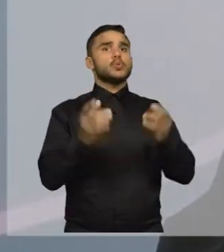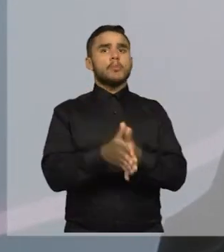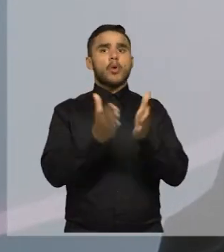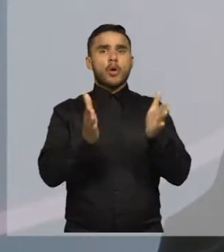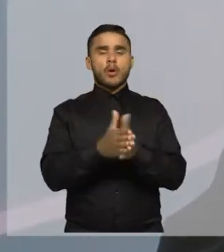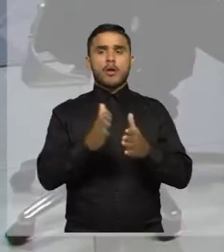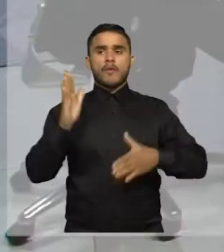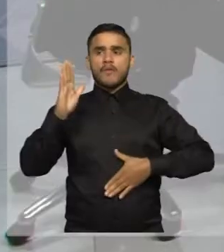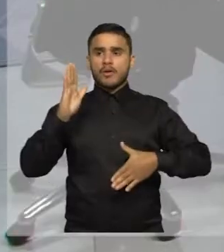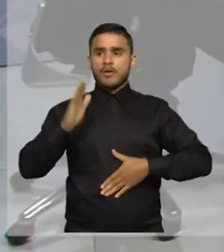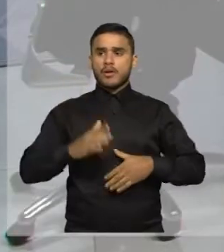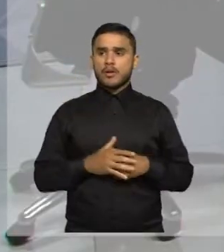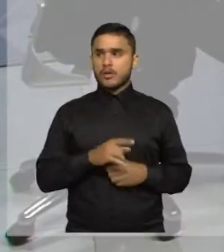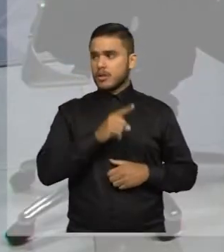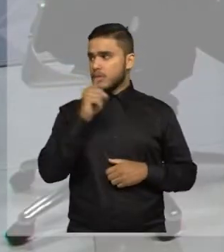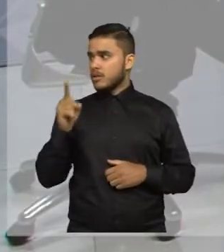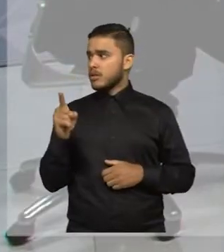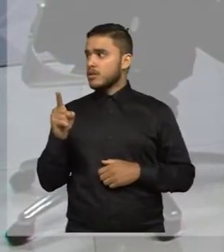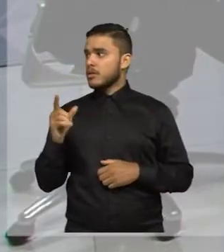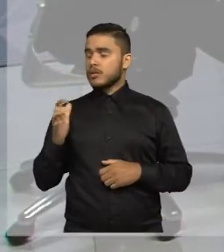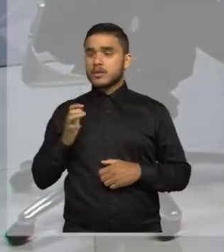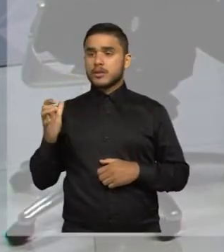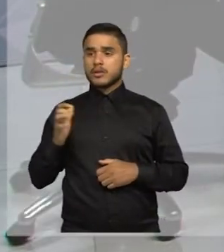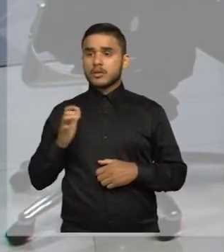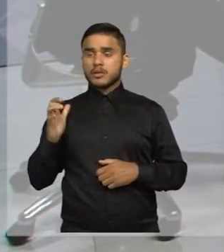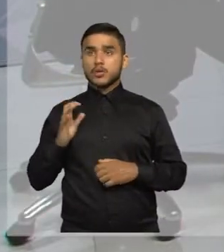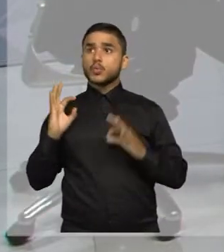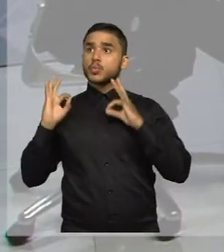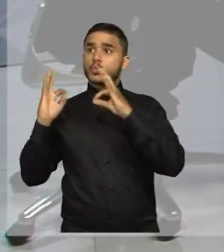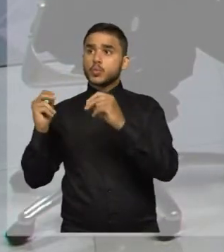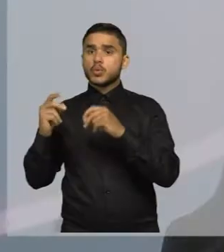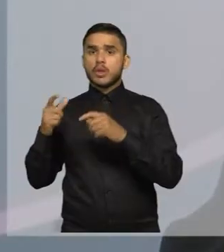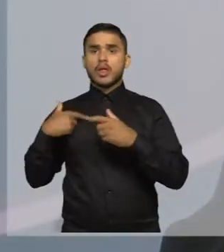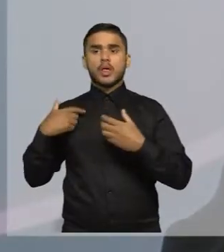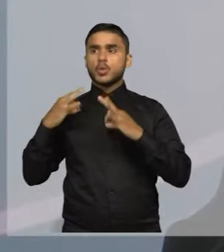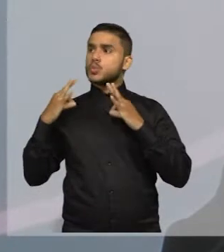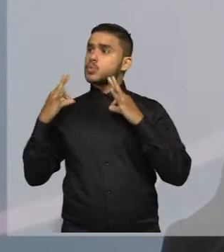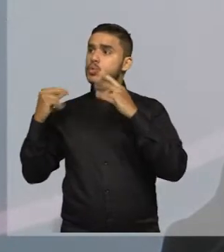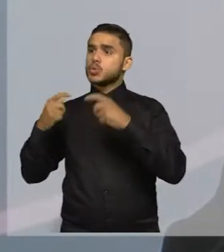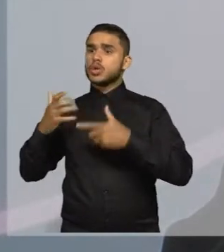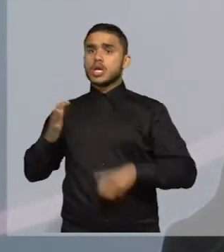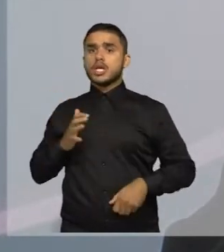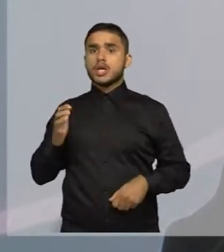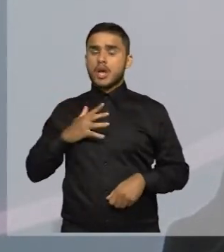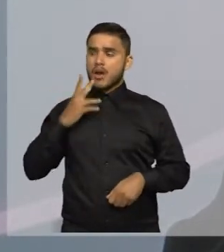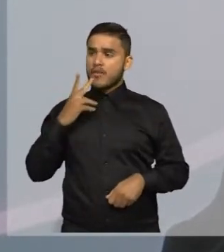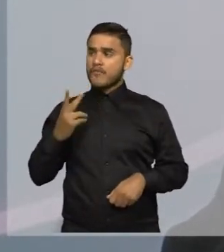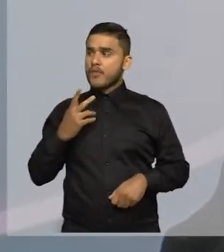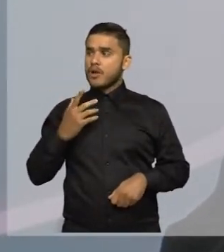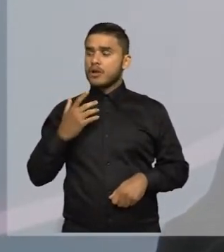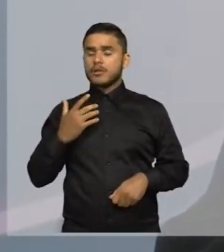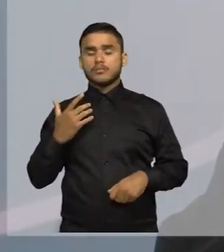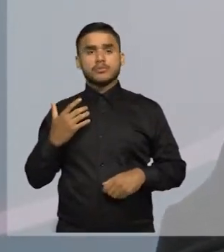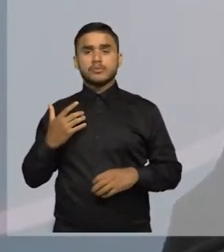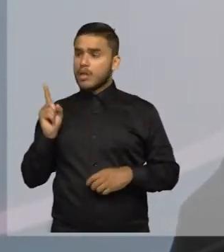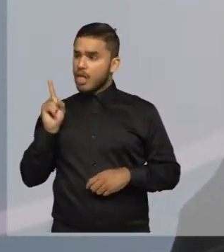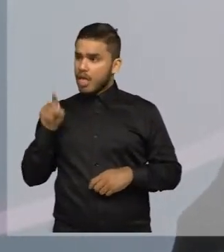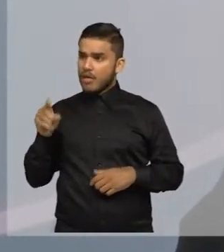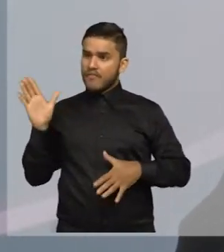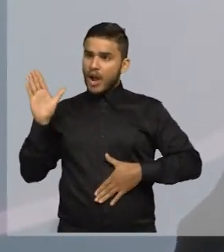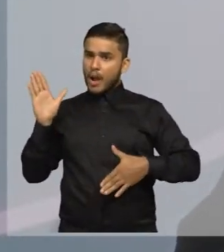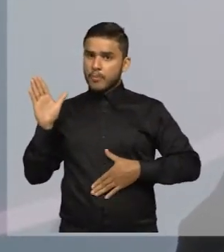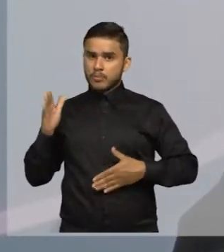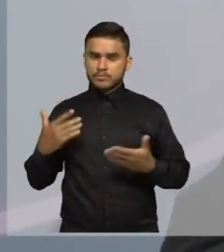propõe... Nem considera os ricos que são desonestos. Que são desonestos. Isso é mais um preconceito. Exatamente. contra o Eu não pobre. generalizo nem no caso nem no outro. Sim. Agora, o que